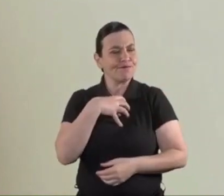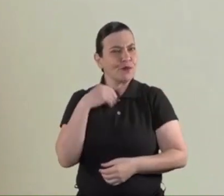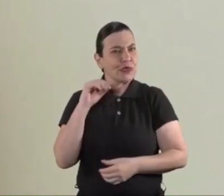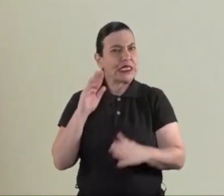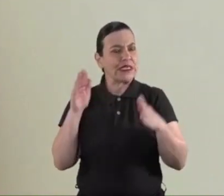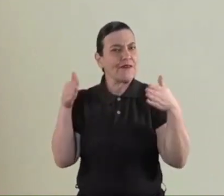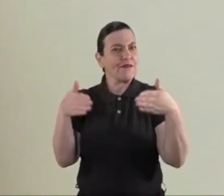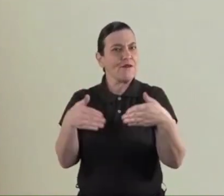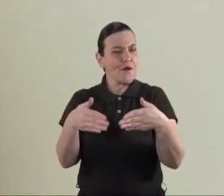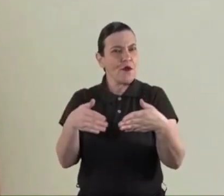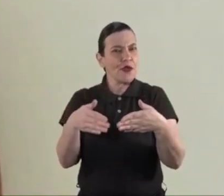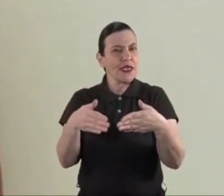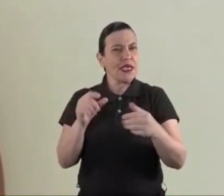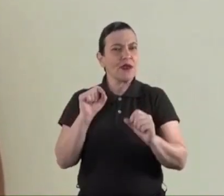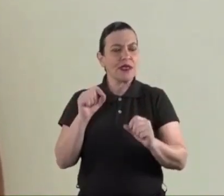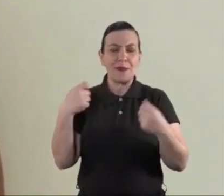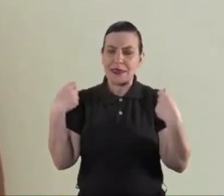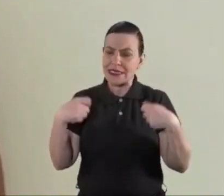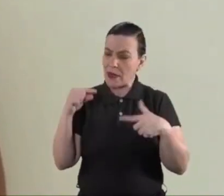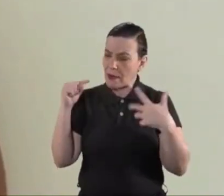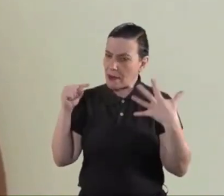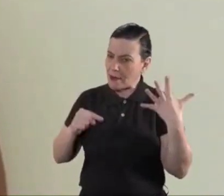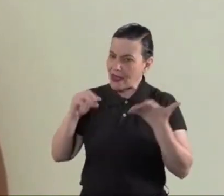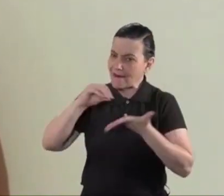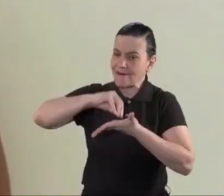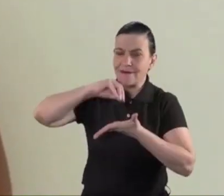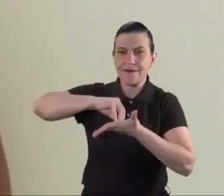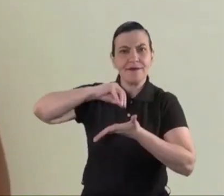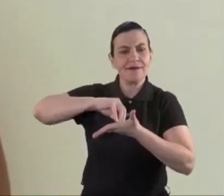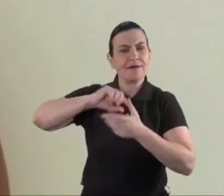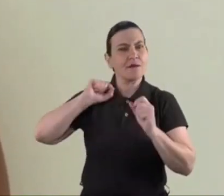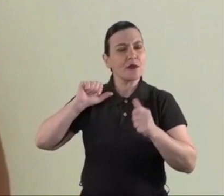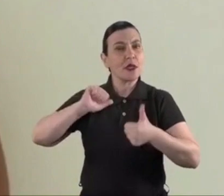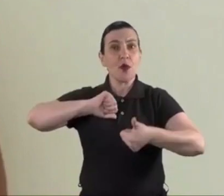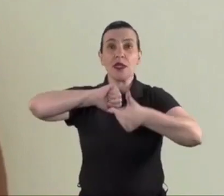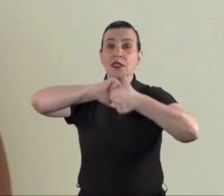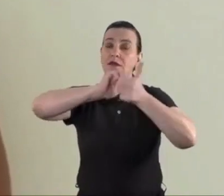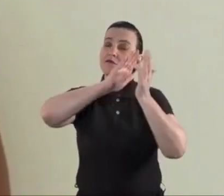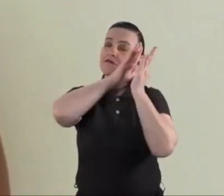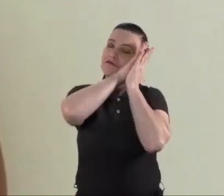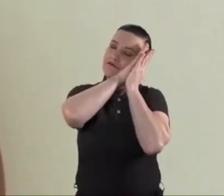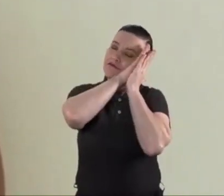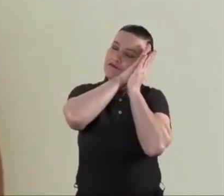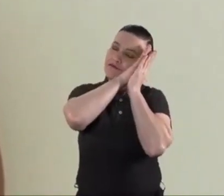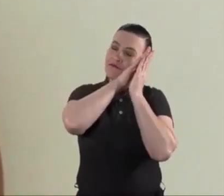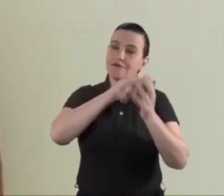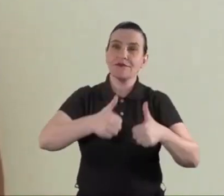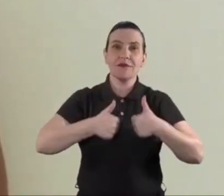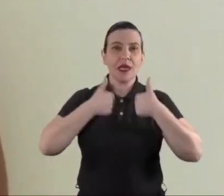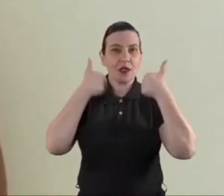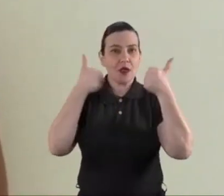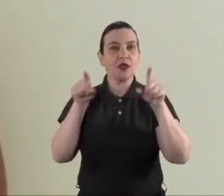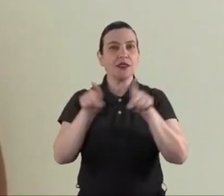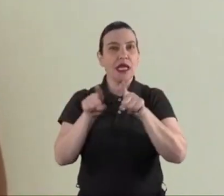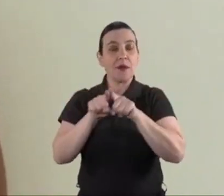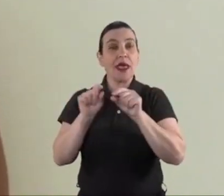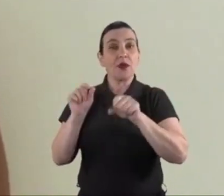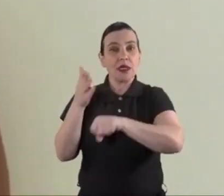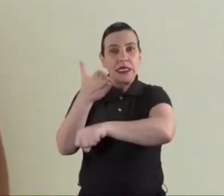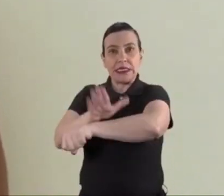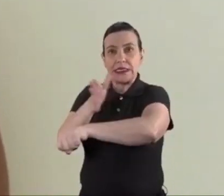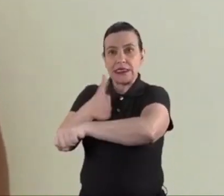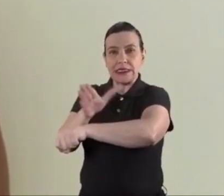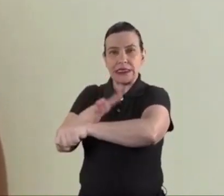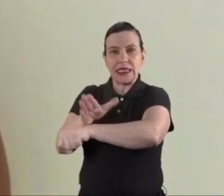focou bastante no que eu precisava, que era uma qualidade de sono melhor, um pós-treino onde a dor